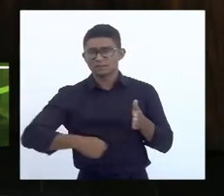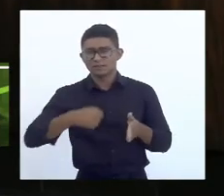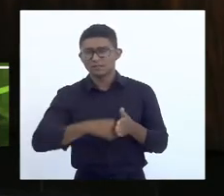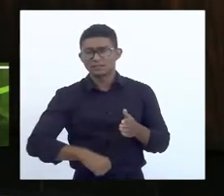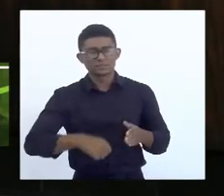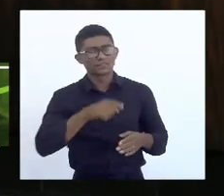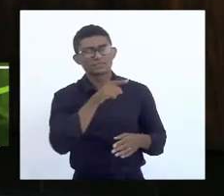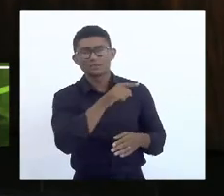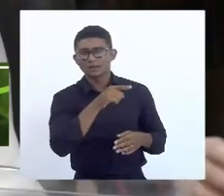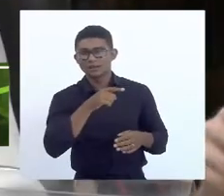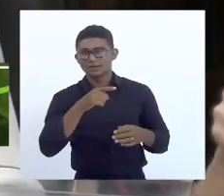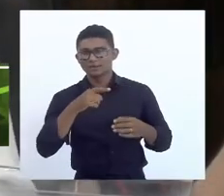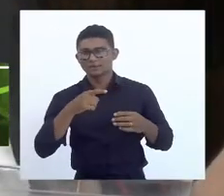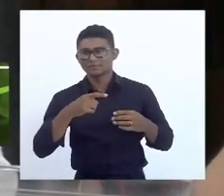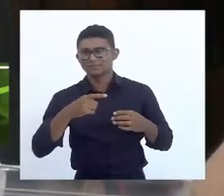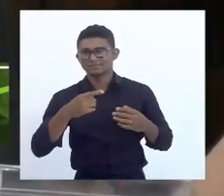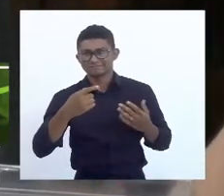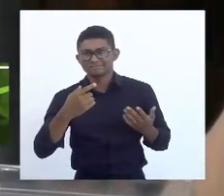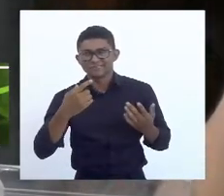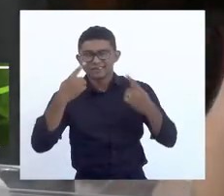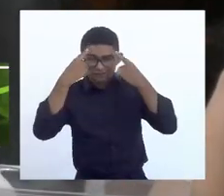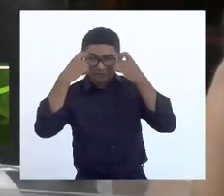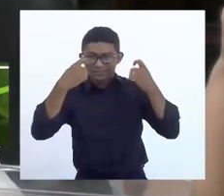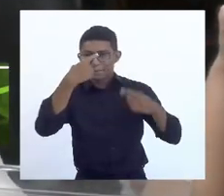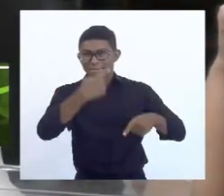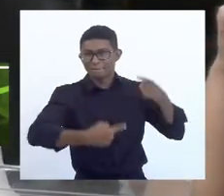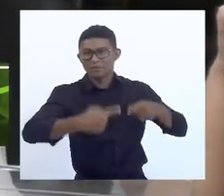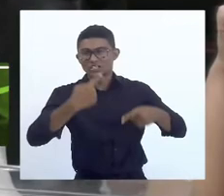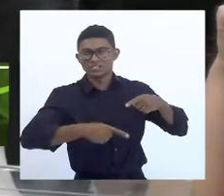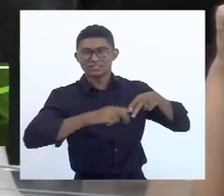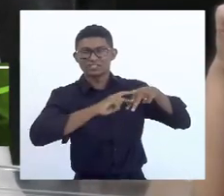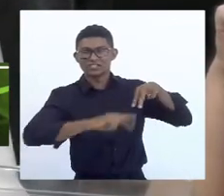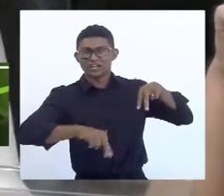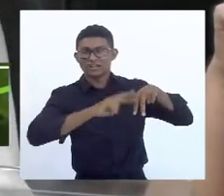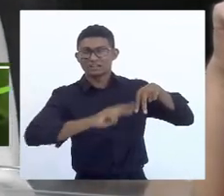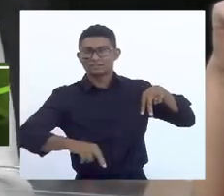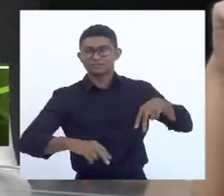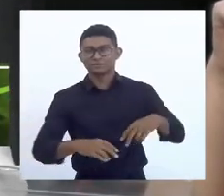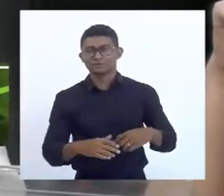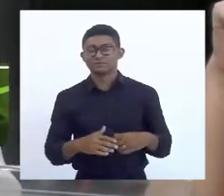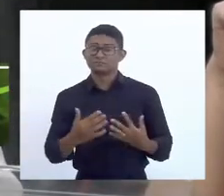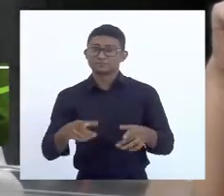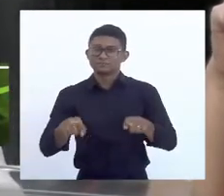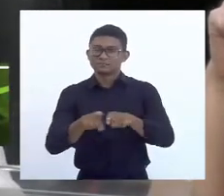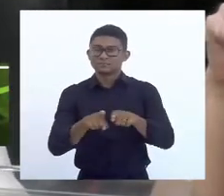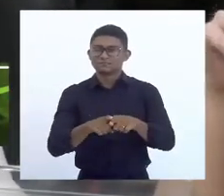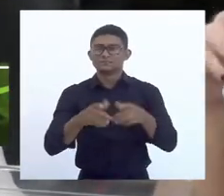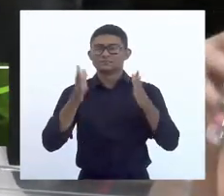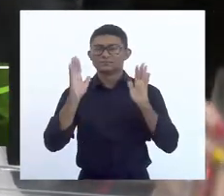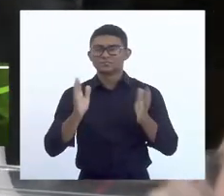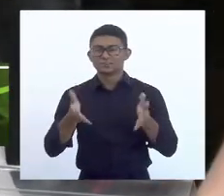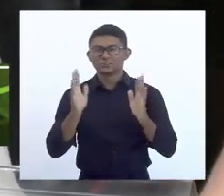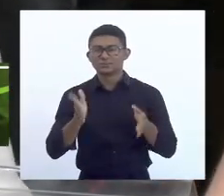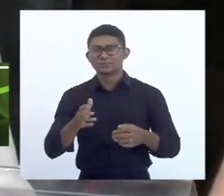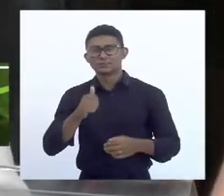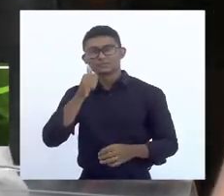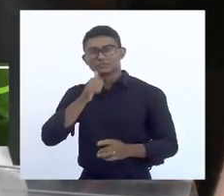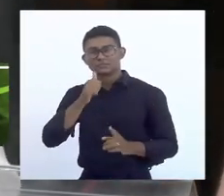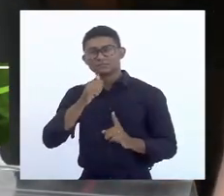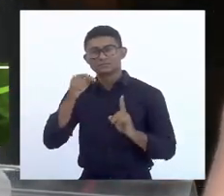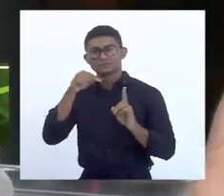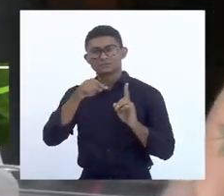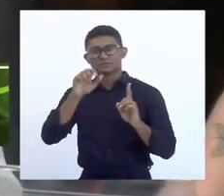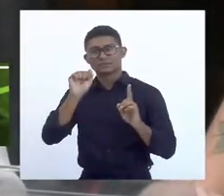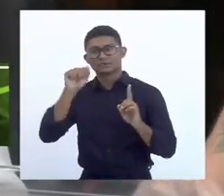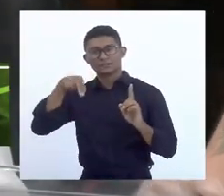política de gênero, mas também, né, como já traz nossa matriarca Angela Davis,